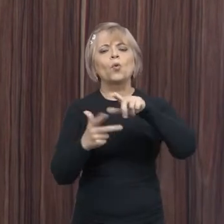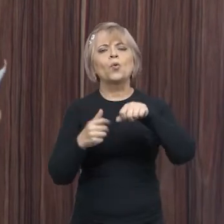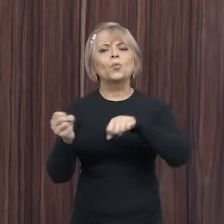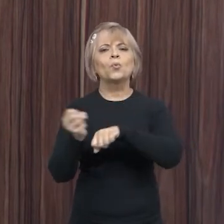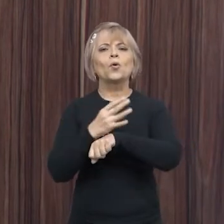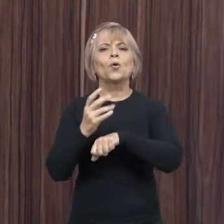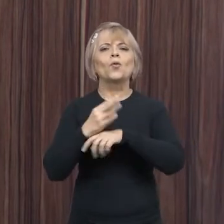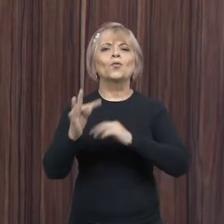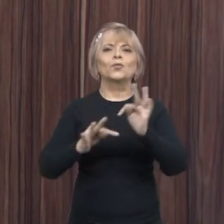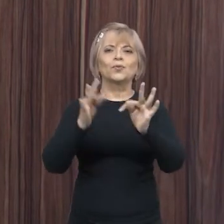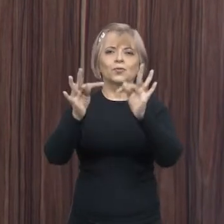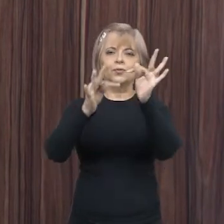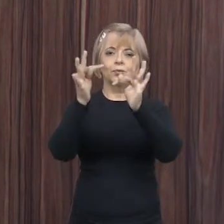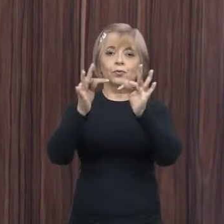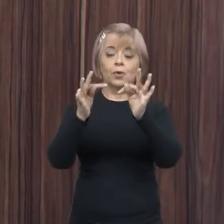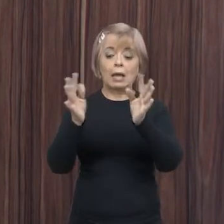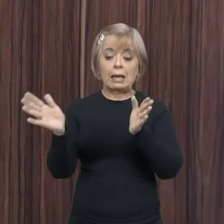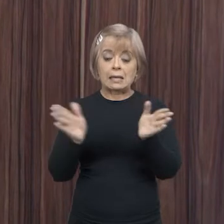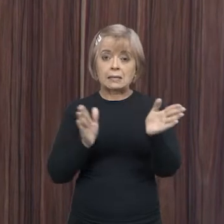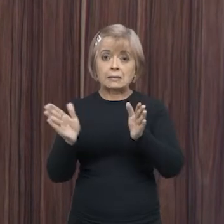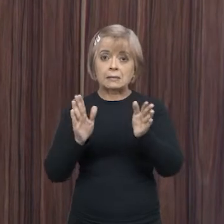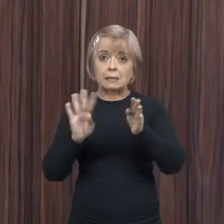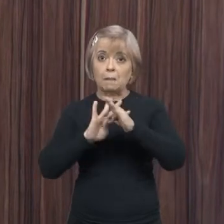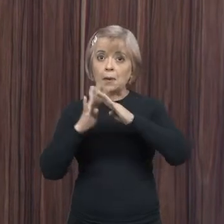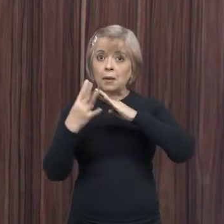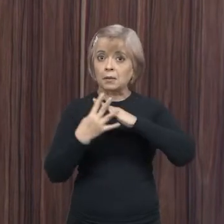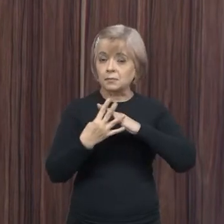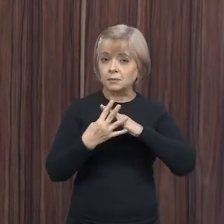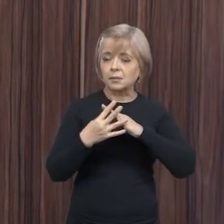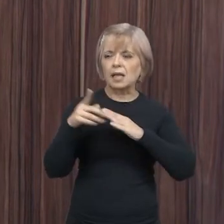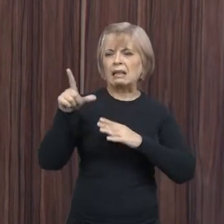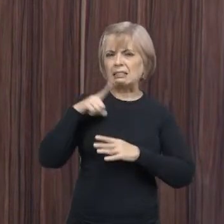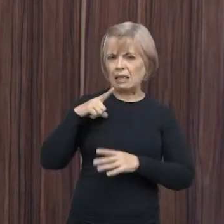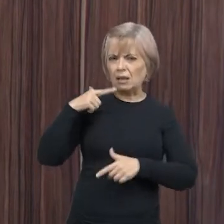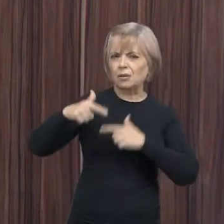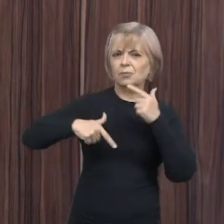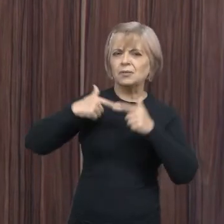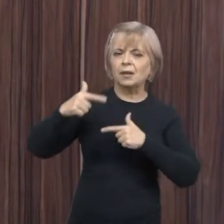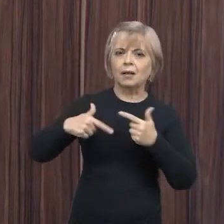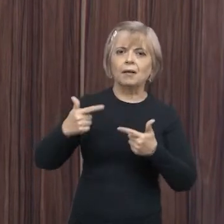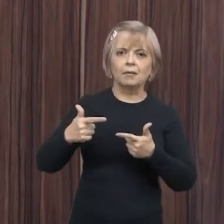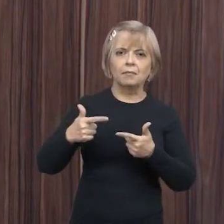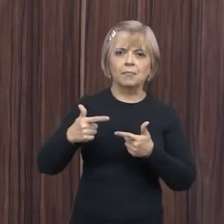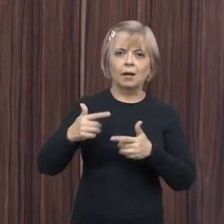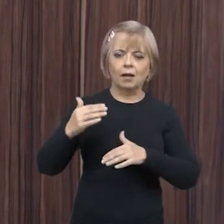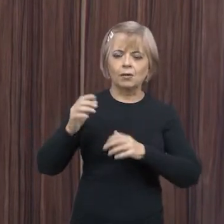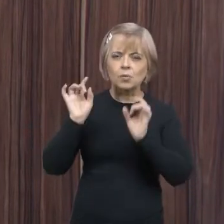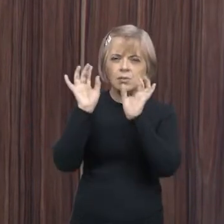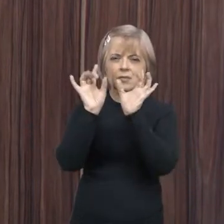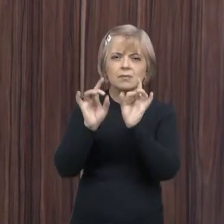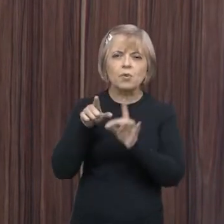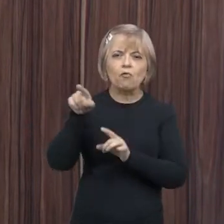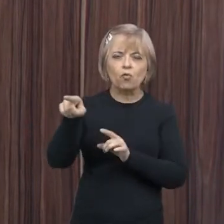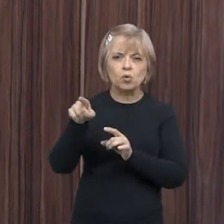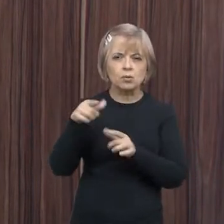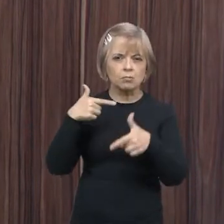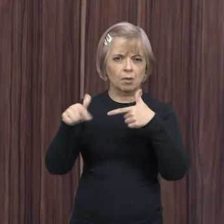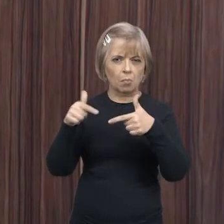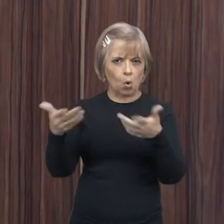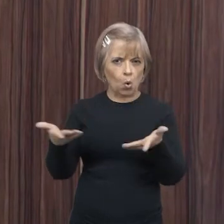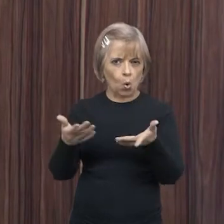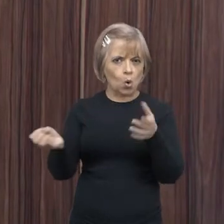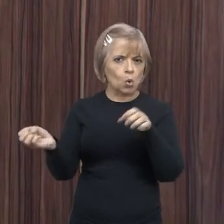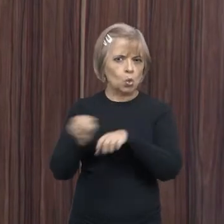tecnológico. Estamos no meio da pandemia da Covid-19. Tem algum trabalho especial desenvolvido pelo CAU Meio Ambiente durante esse